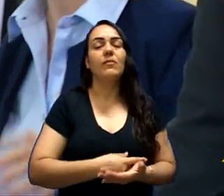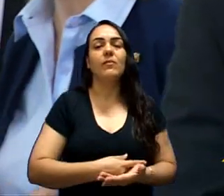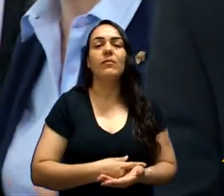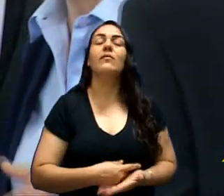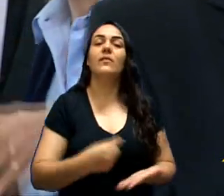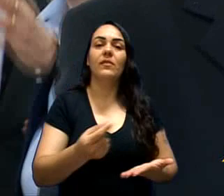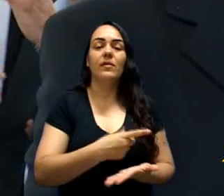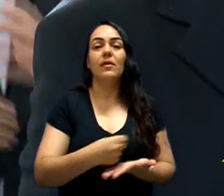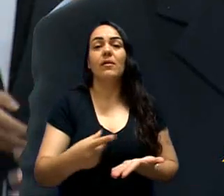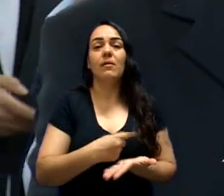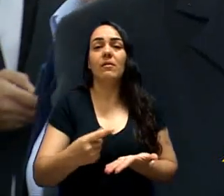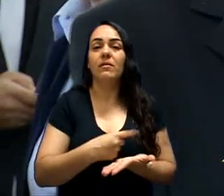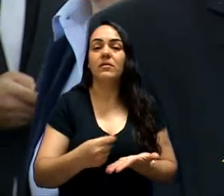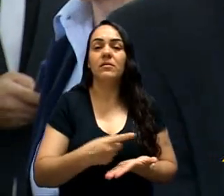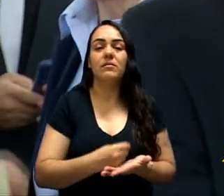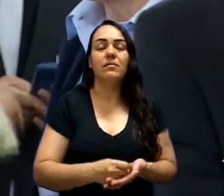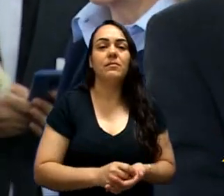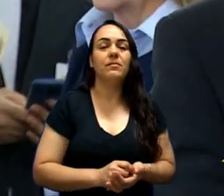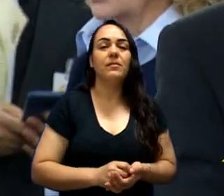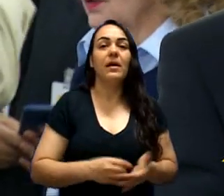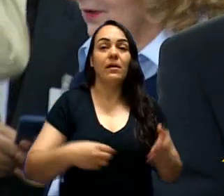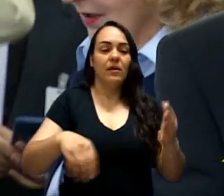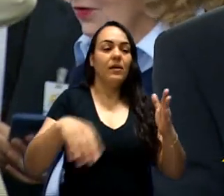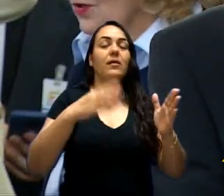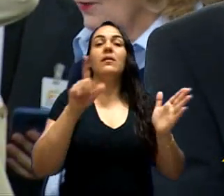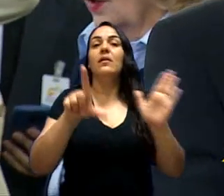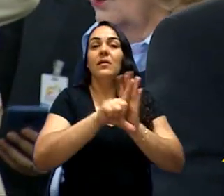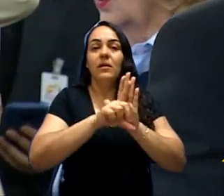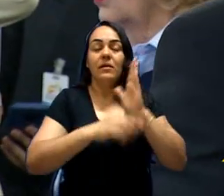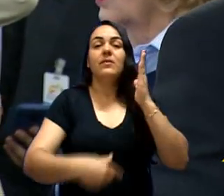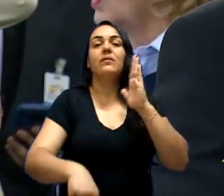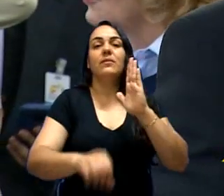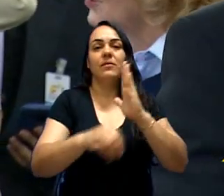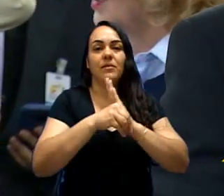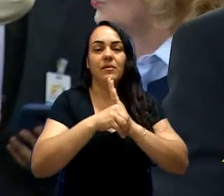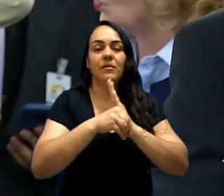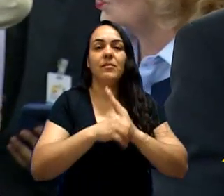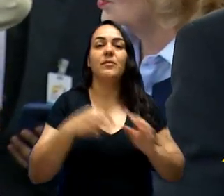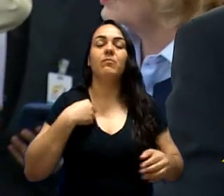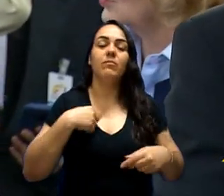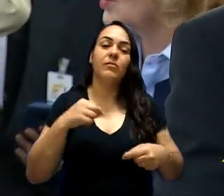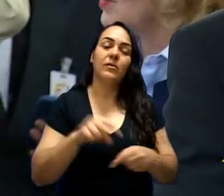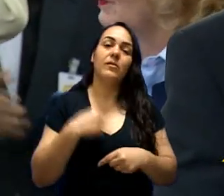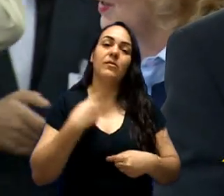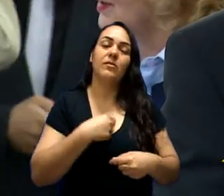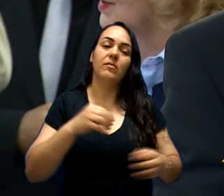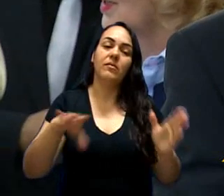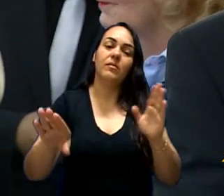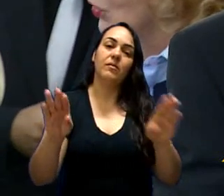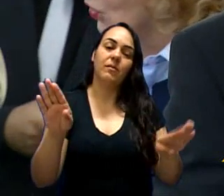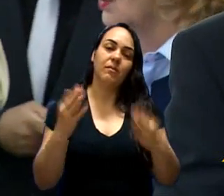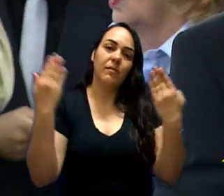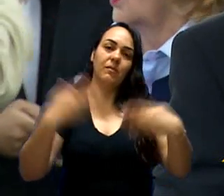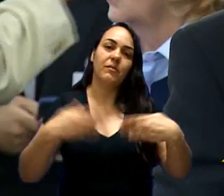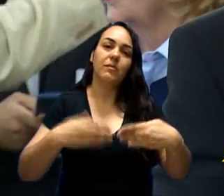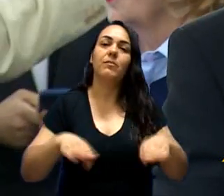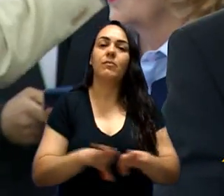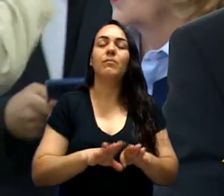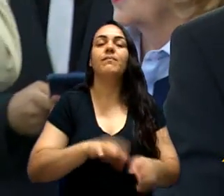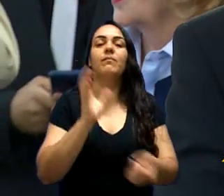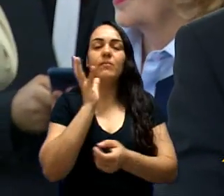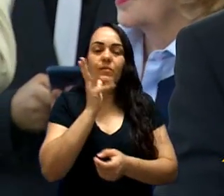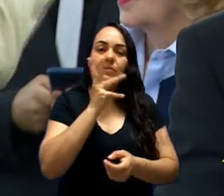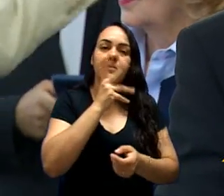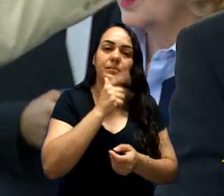que ficaram paradas para uma adequação legal em função da lei que nós aprovamos aqui. Já foi demorada a aprovação.